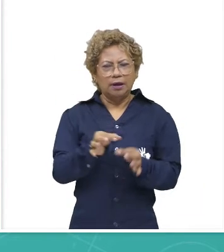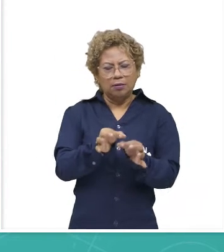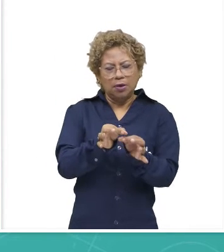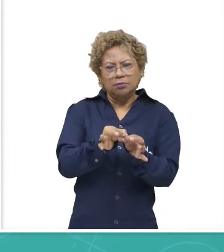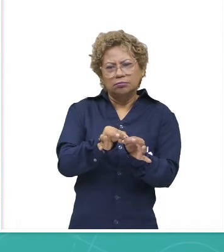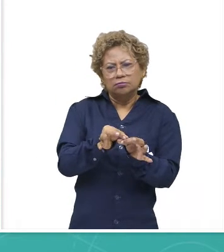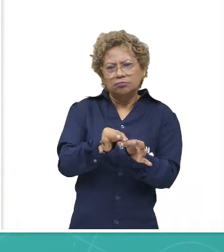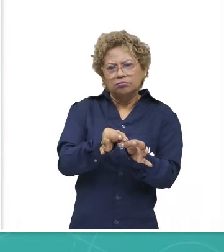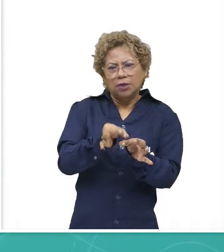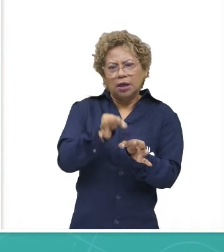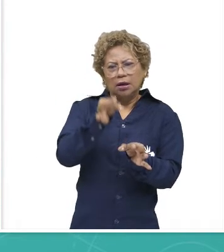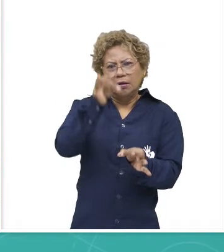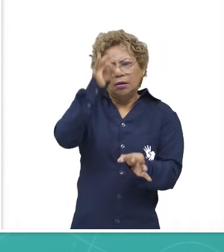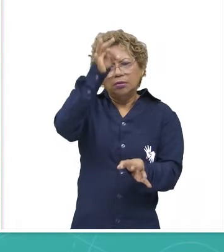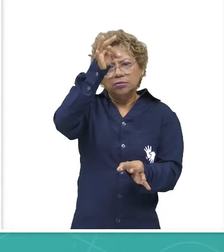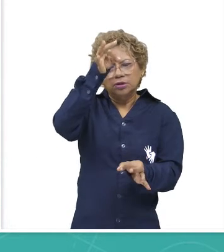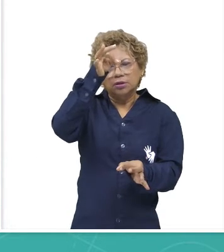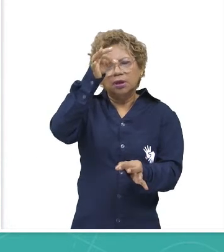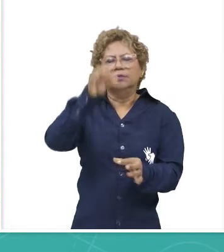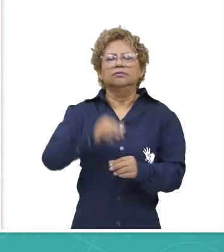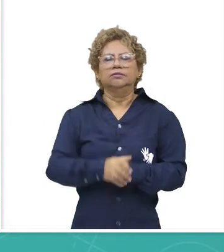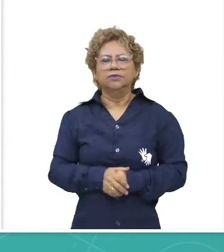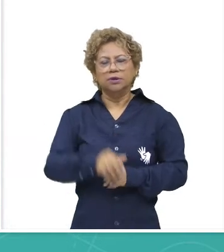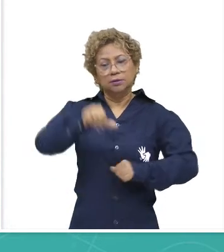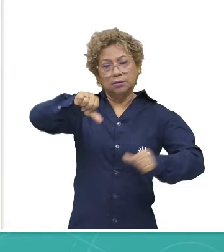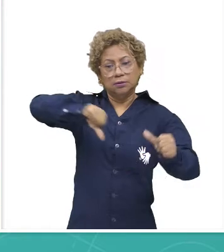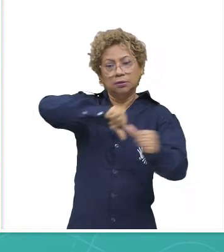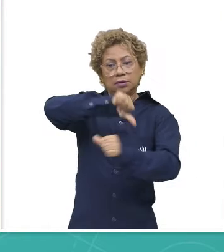e prováveis mudanças no